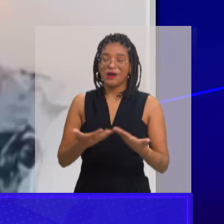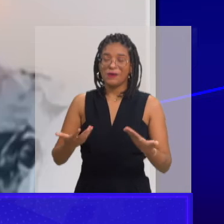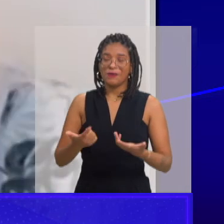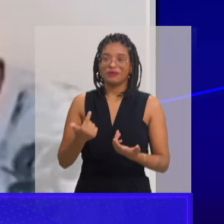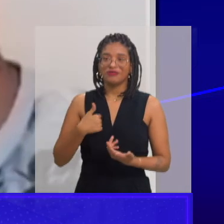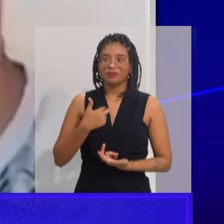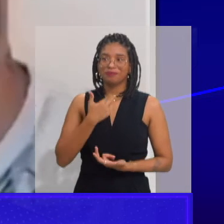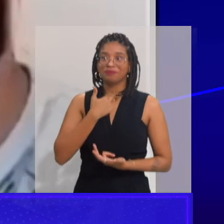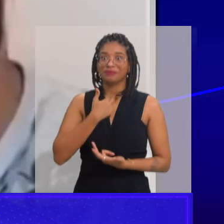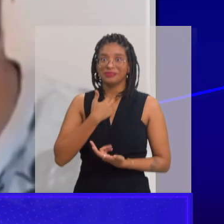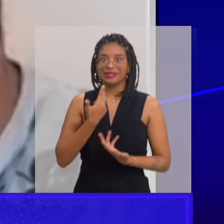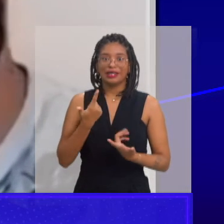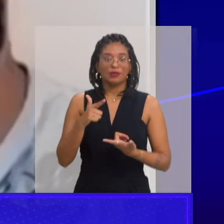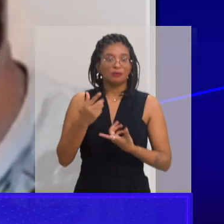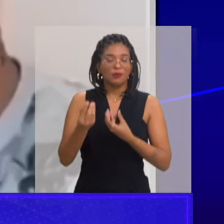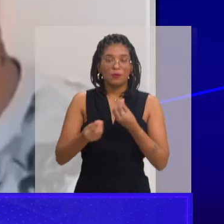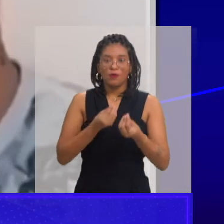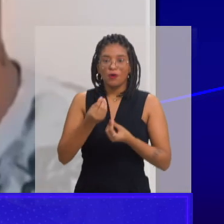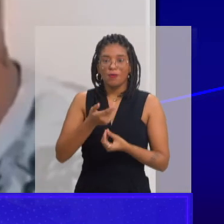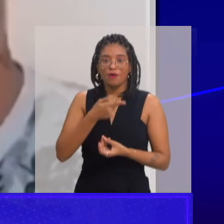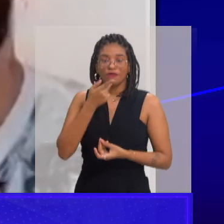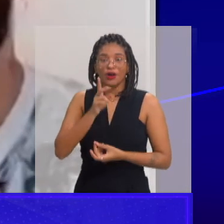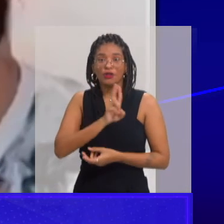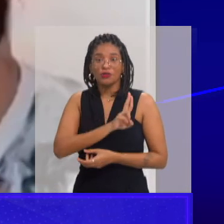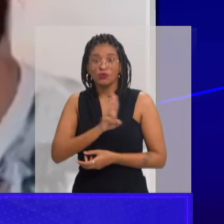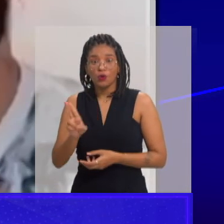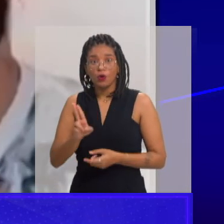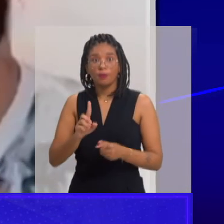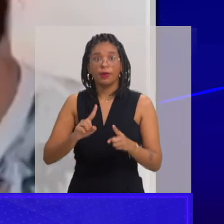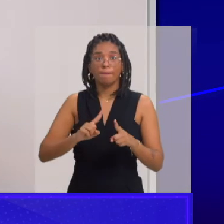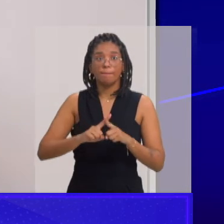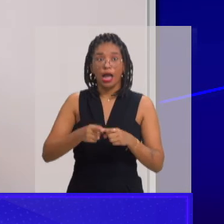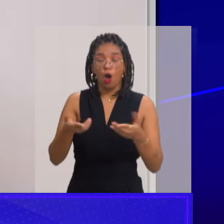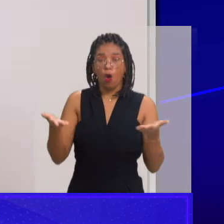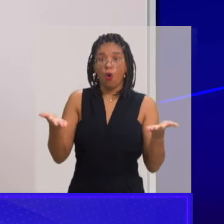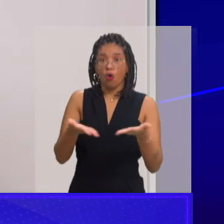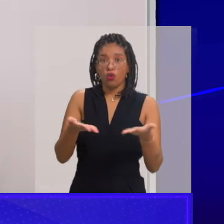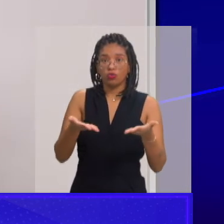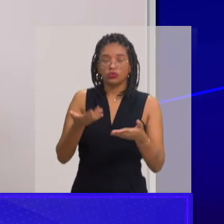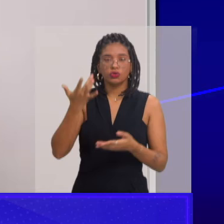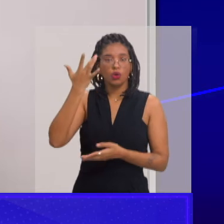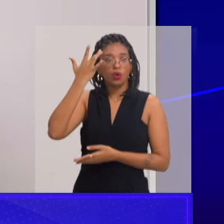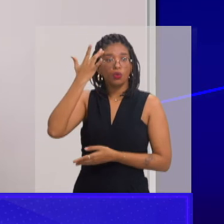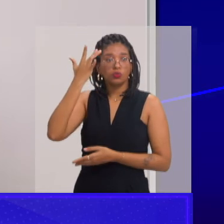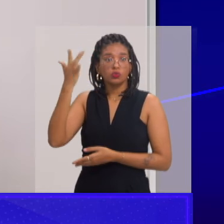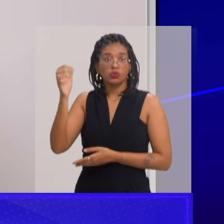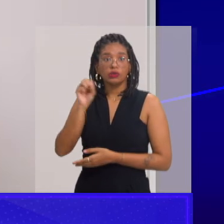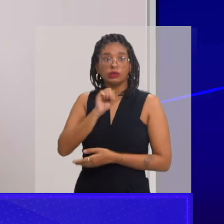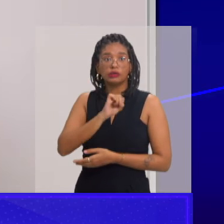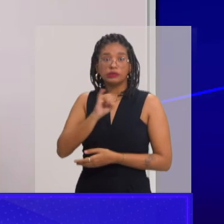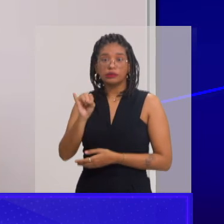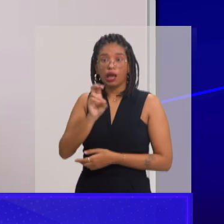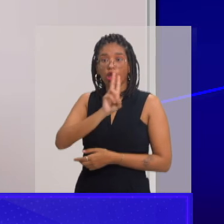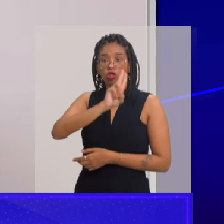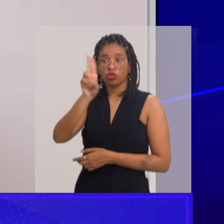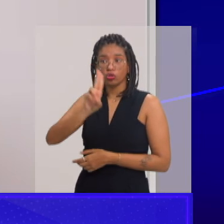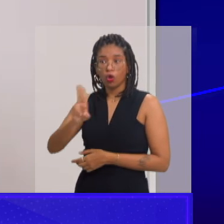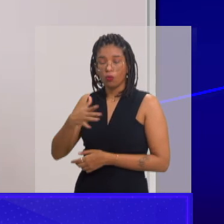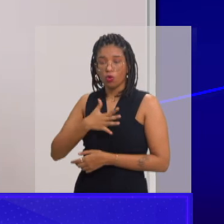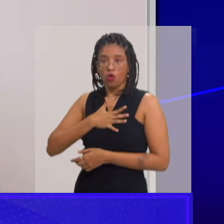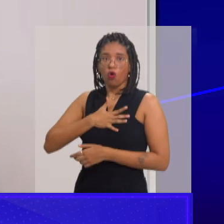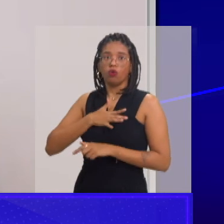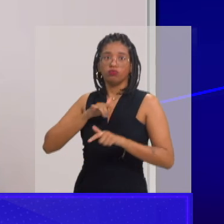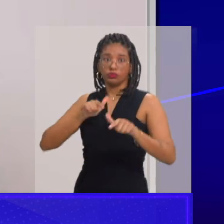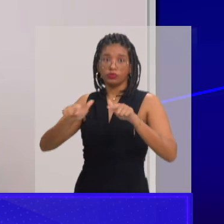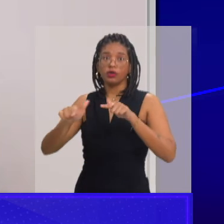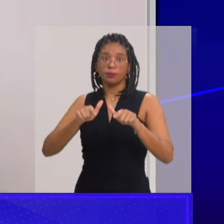Você me botou na saia justa, porque é quase citar nomes. Mas assim, hoje eu não sei se eu diria nomes